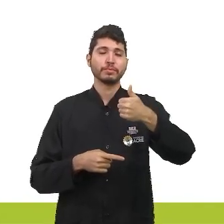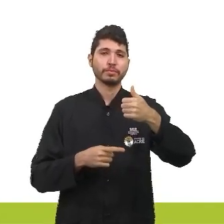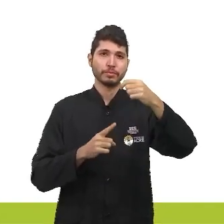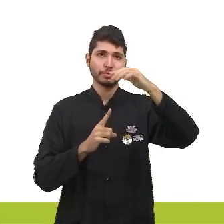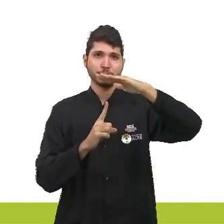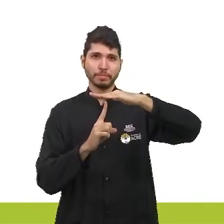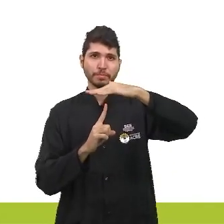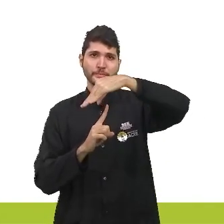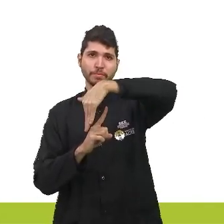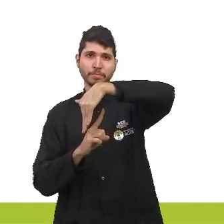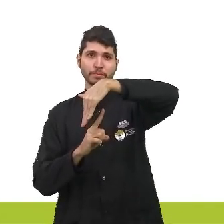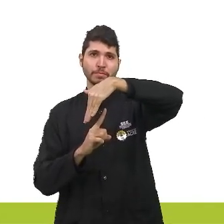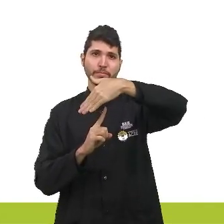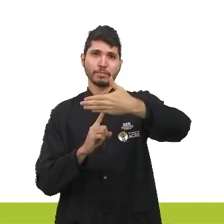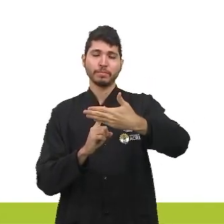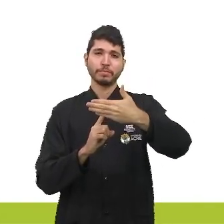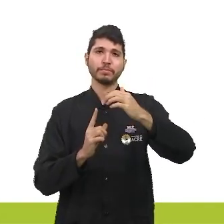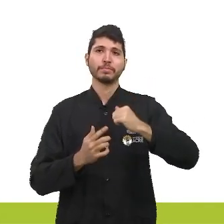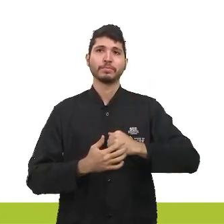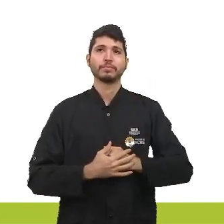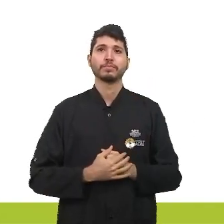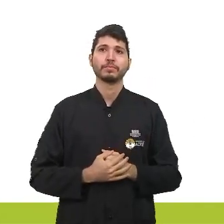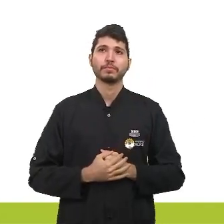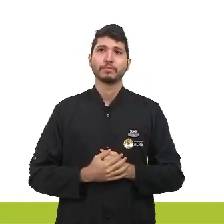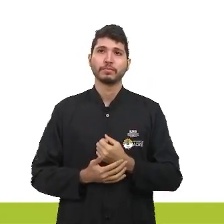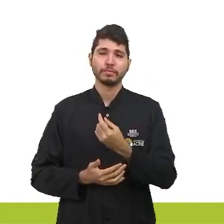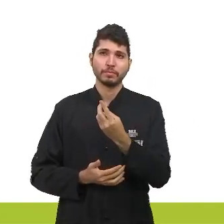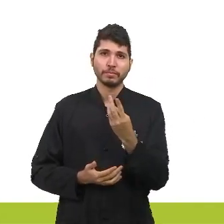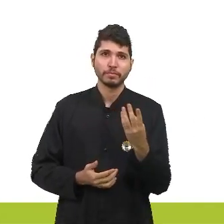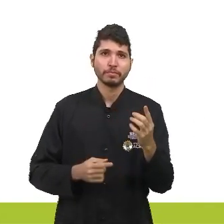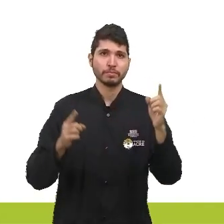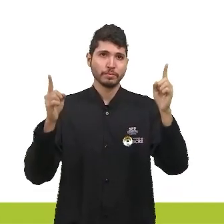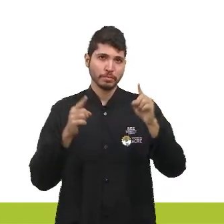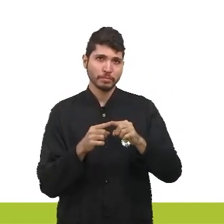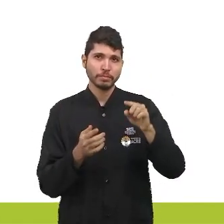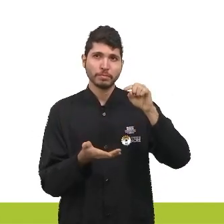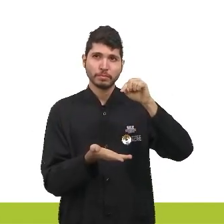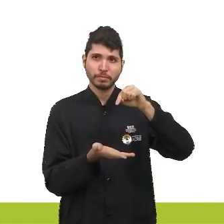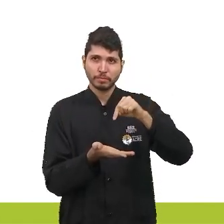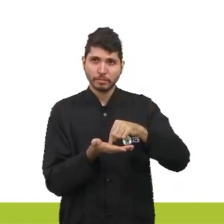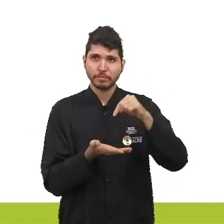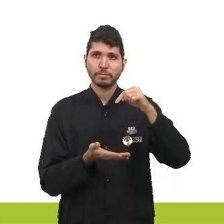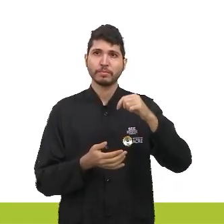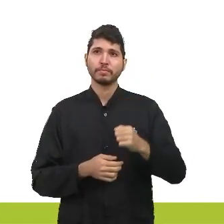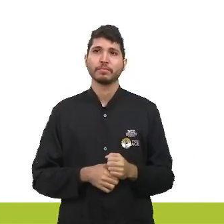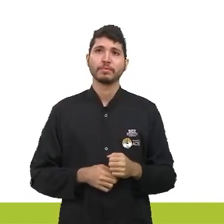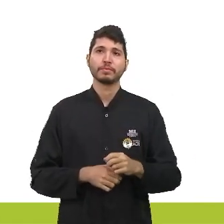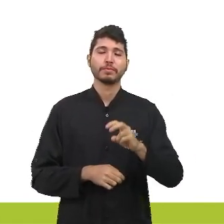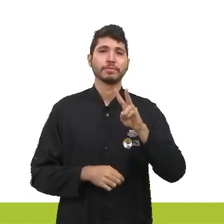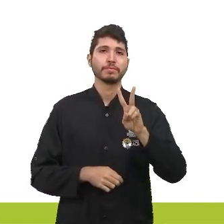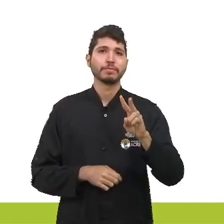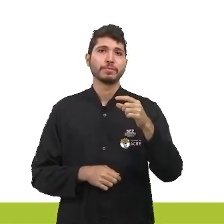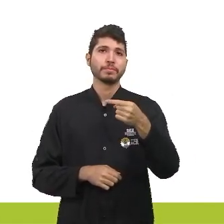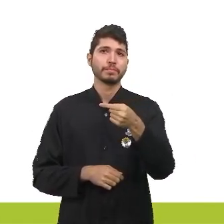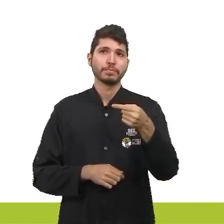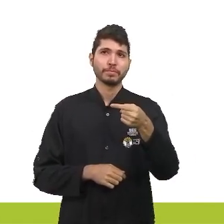de vértices é V menos 19,